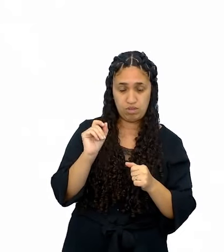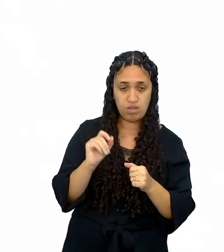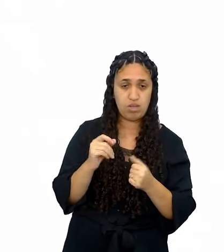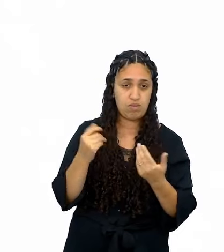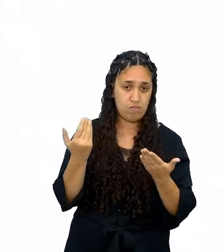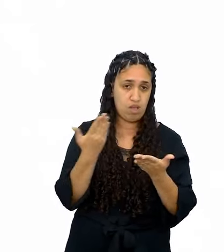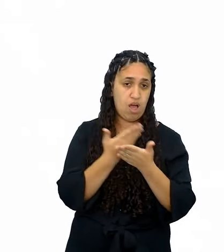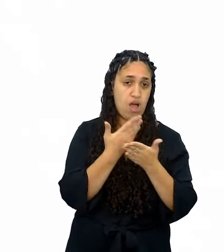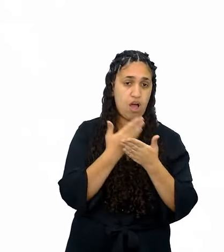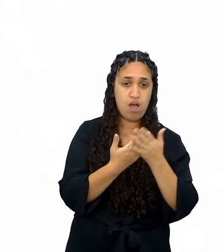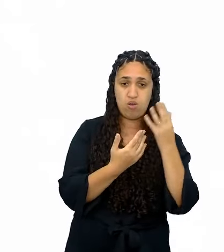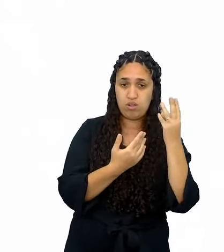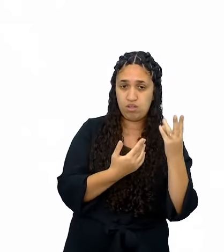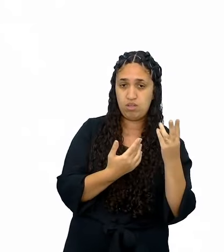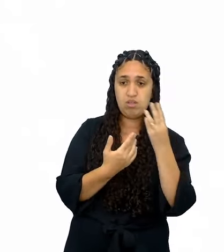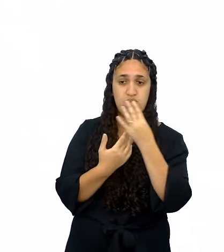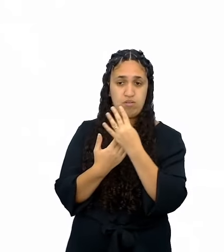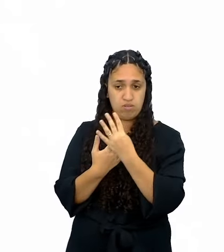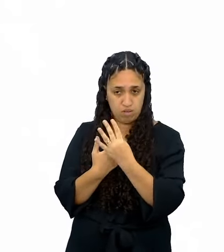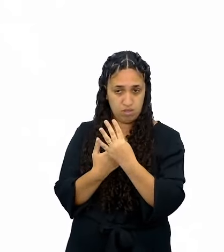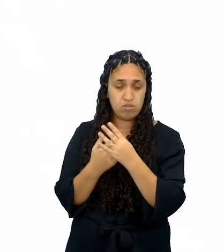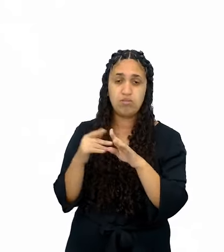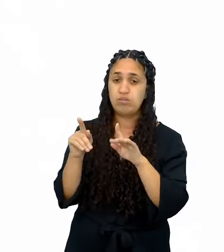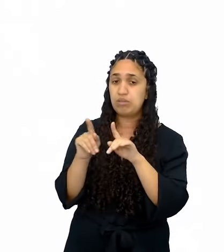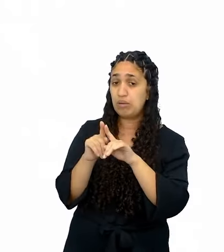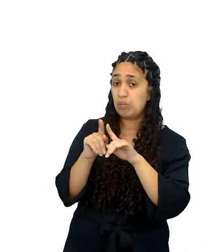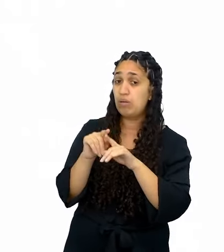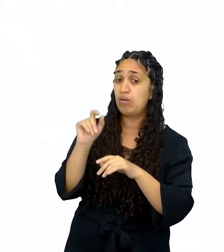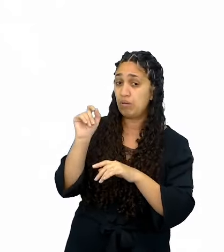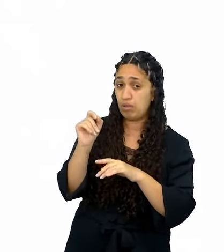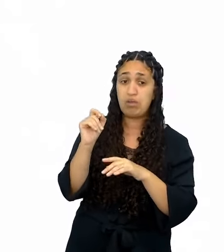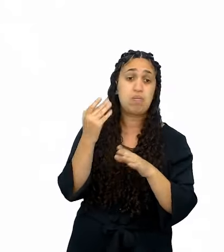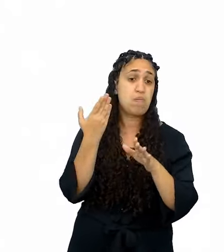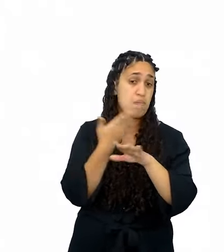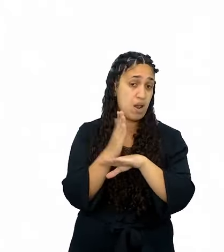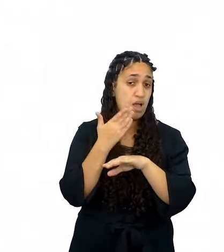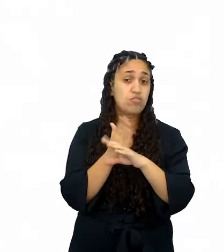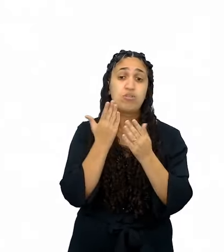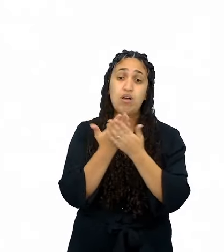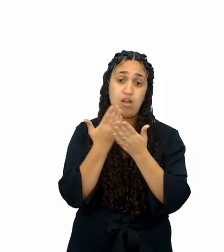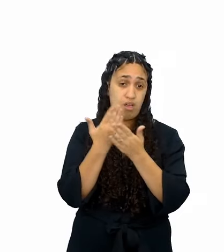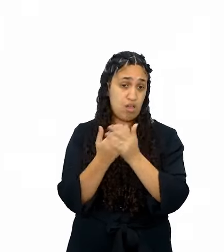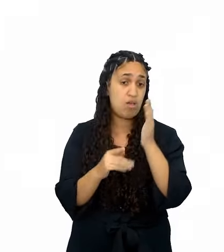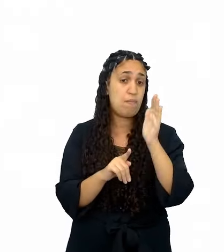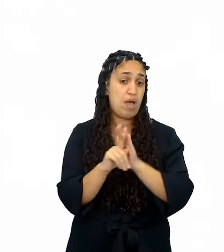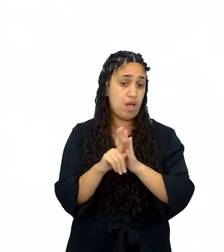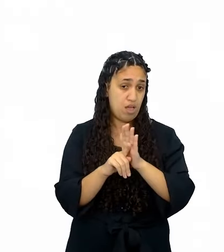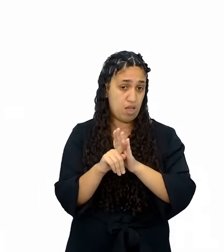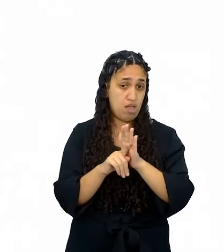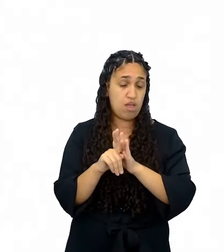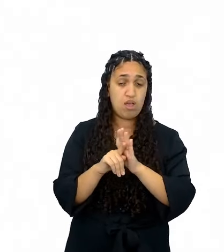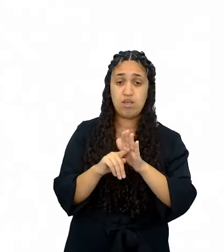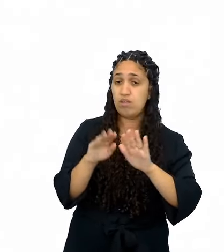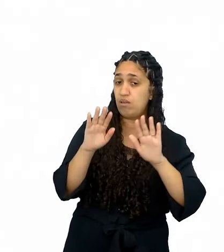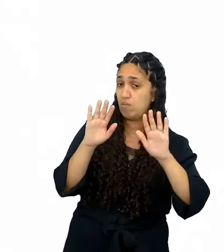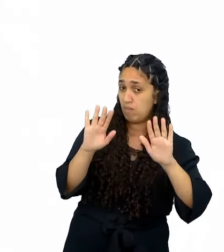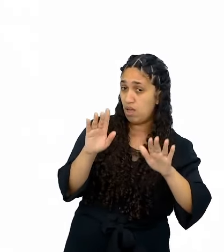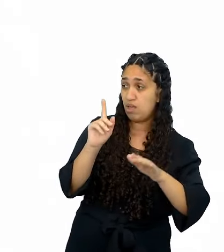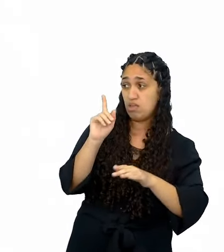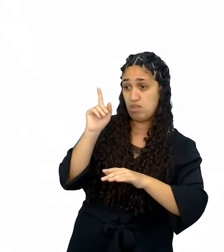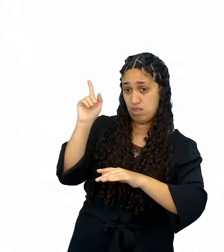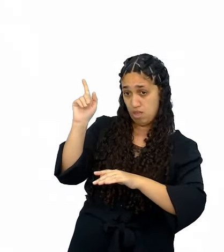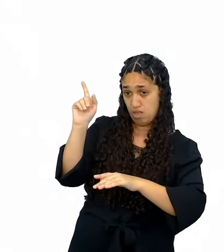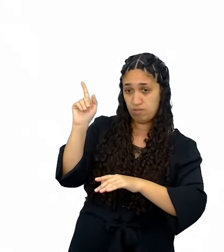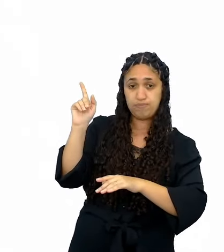aqui, trata-se de uma prática de escrita, uma prática de produção de texto. Como sabemos, né,